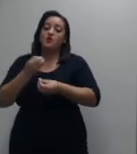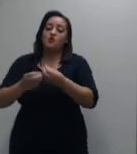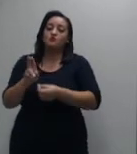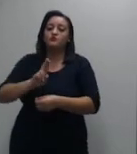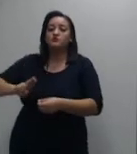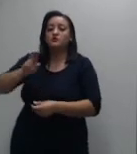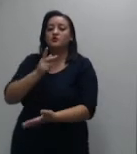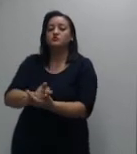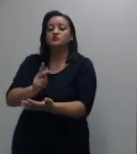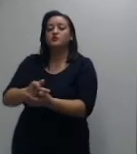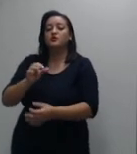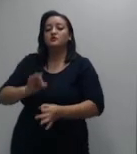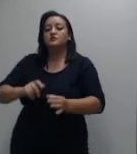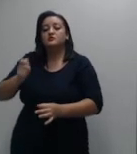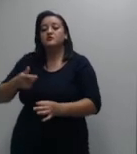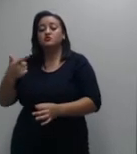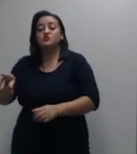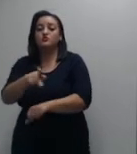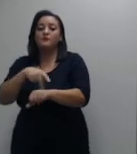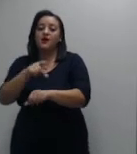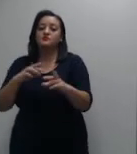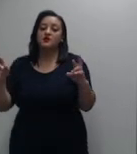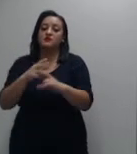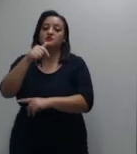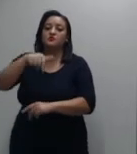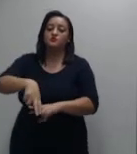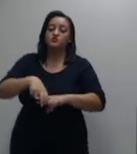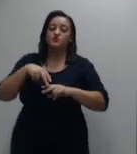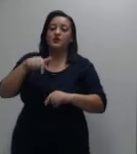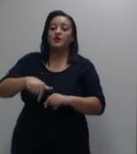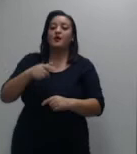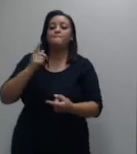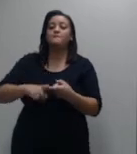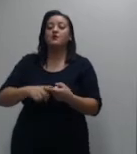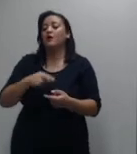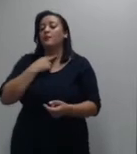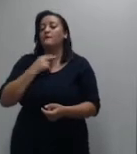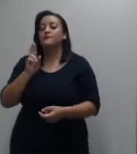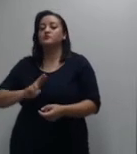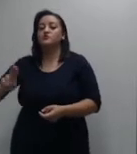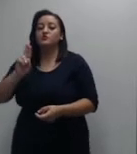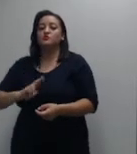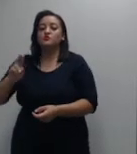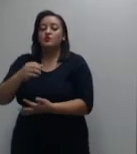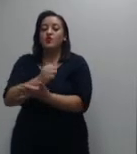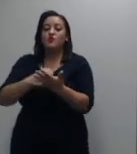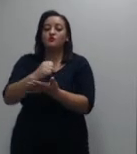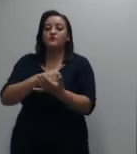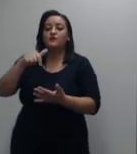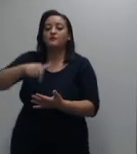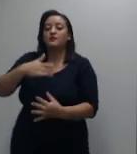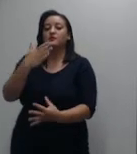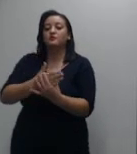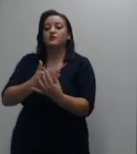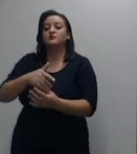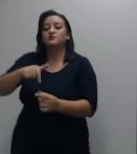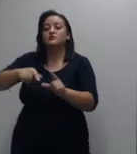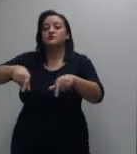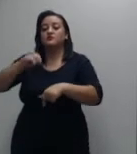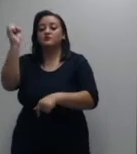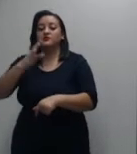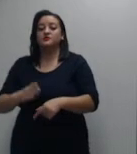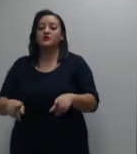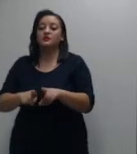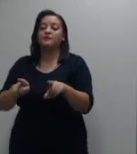da homologação da sentença estrangeira em relação a essa motivação pois não poderá ser utilizado como fundamento de processo do Brasil tampouco